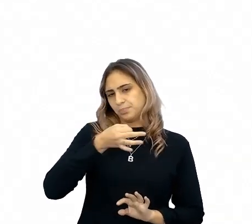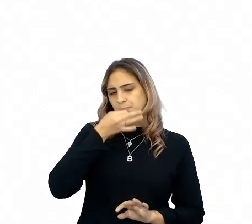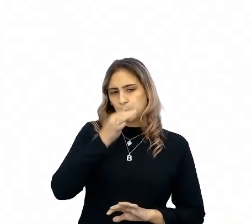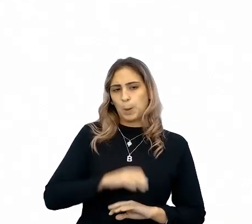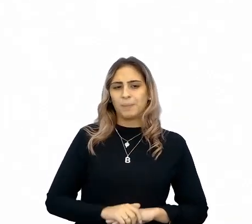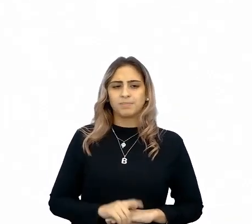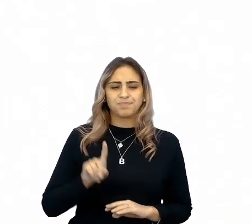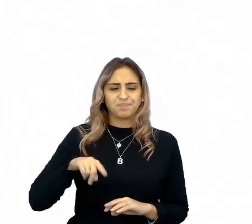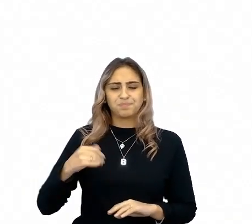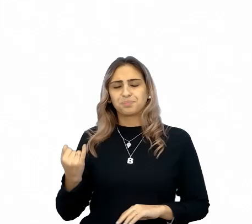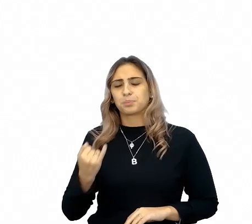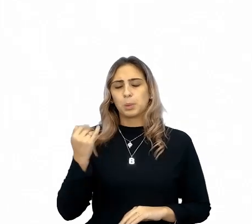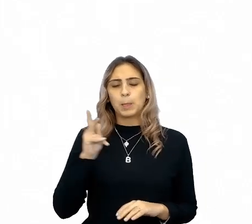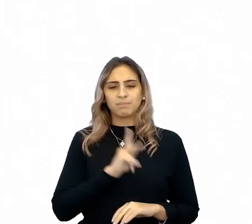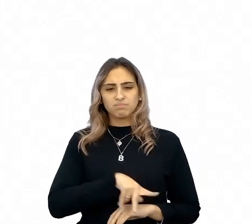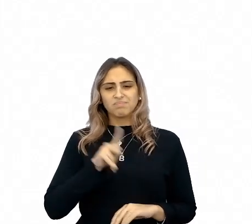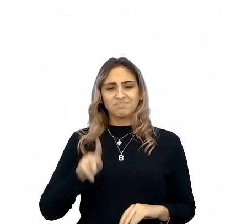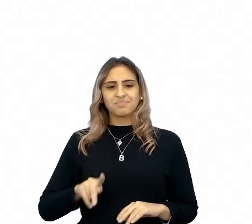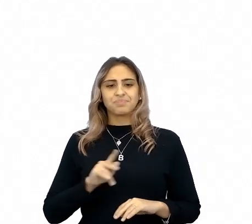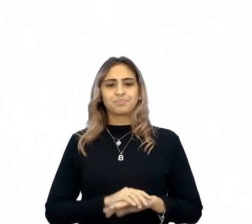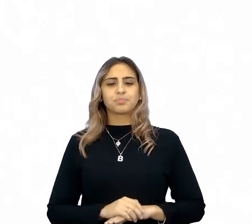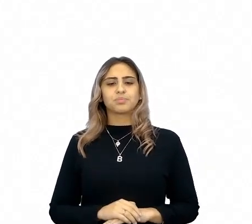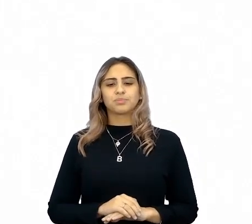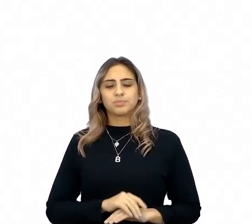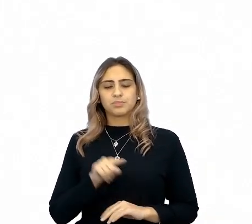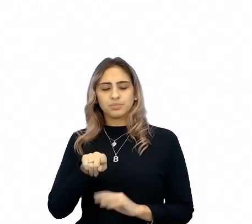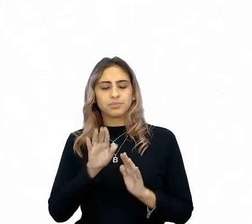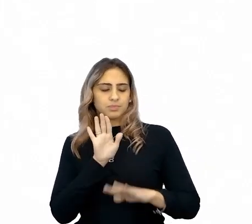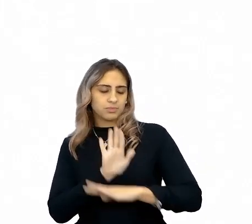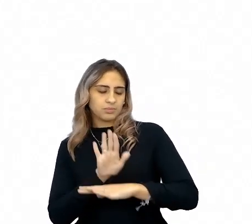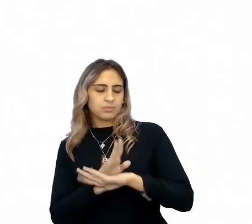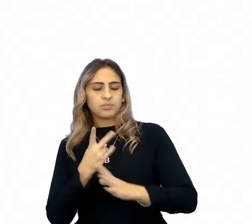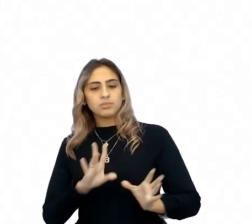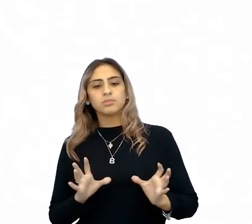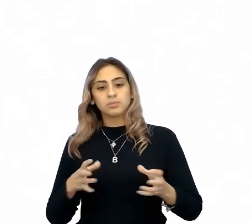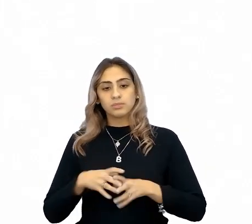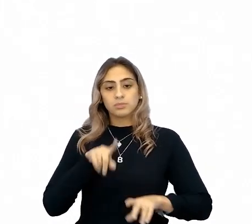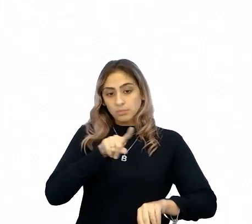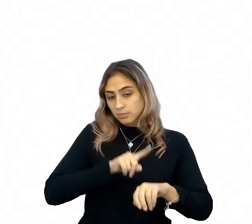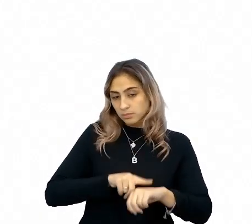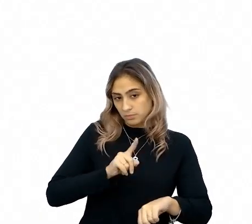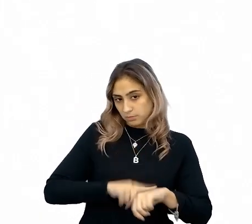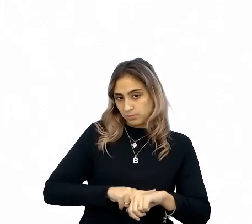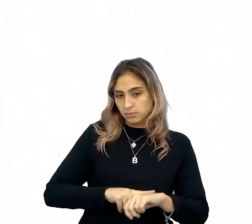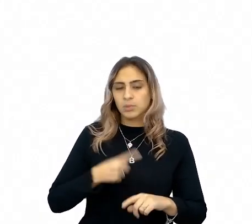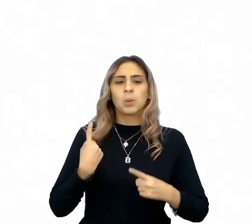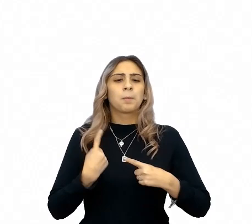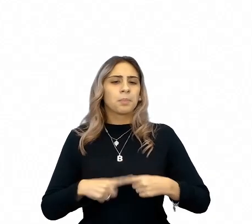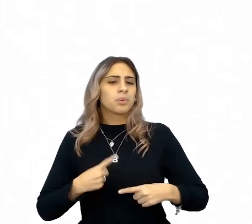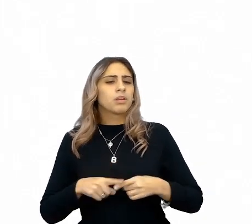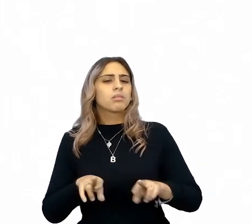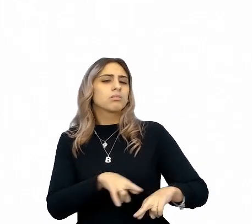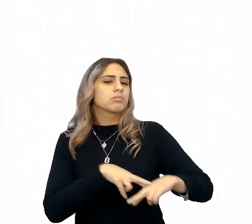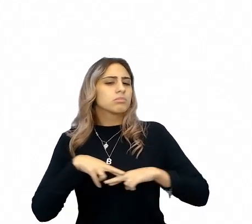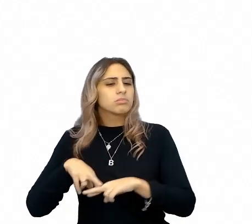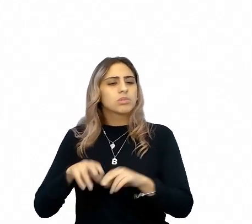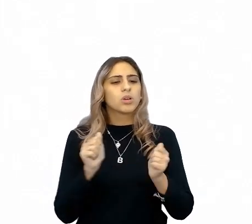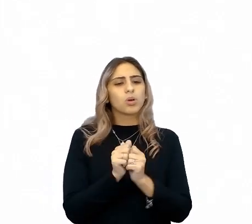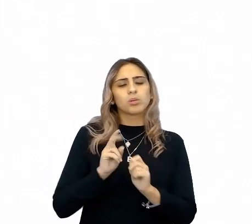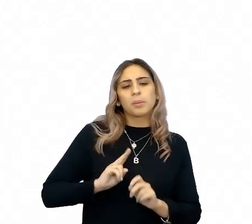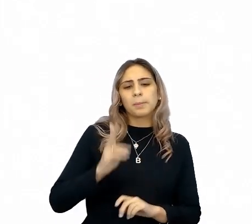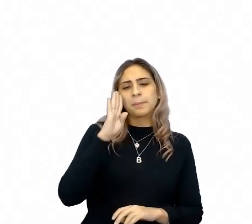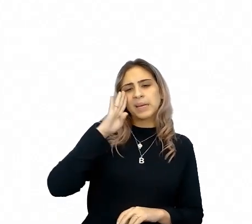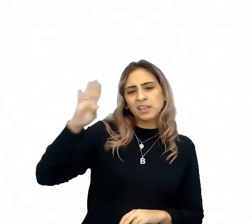É fundamental, professor, professora, que você apoie sua turma neste momento, retomando com ele os